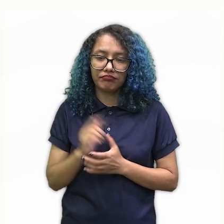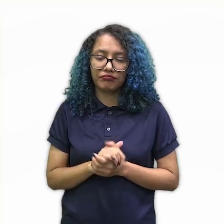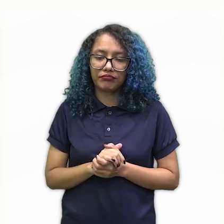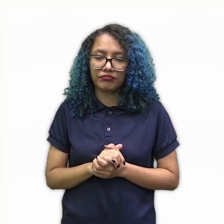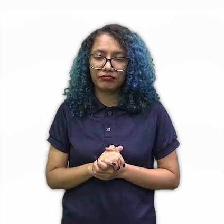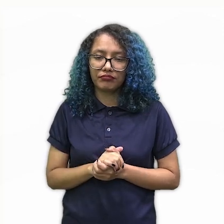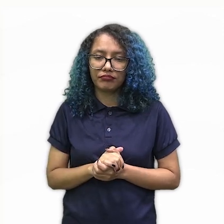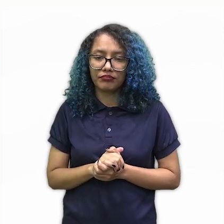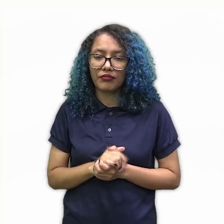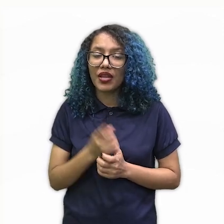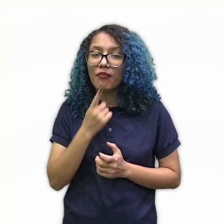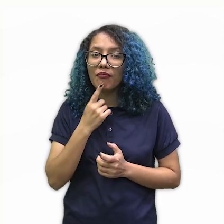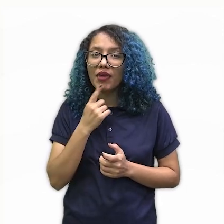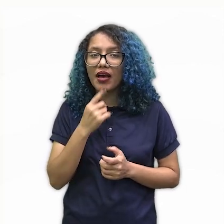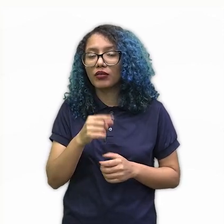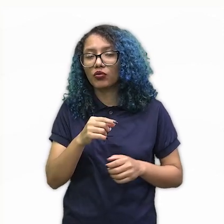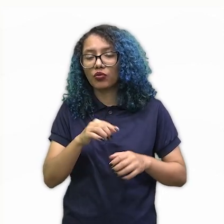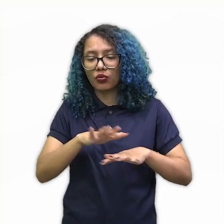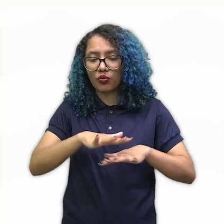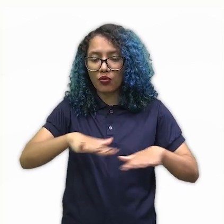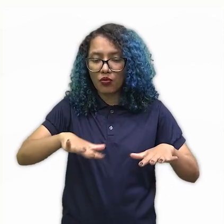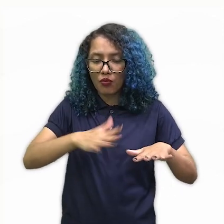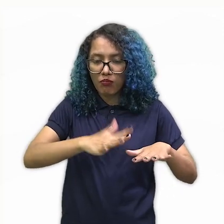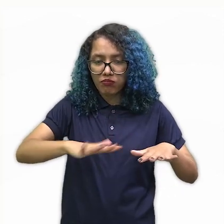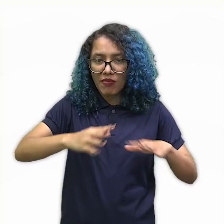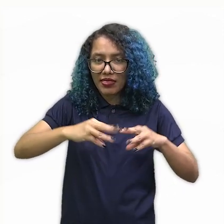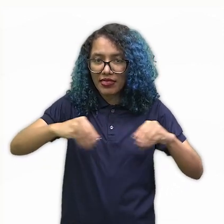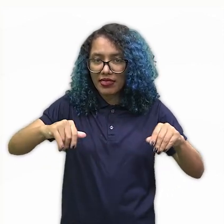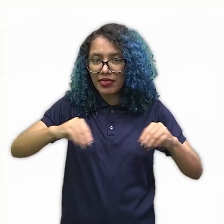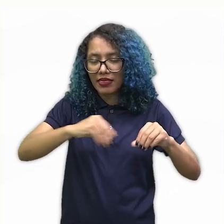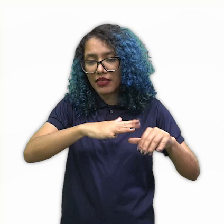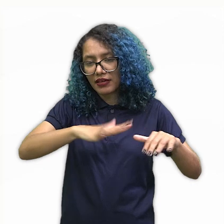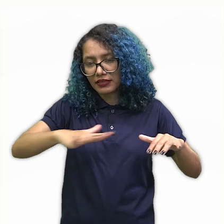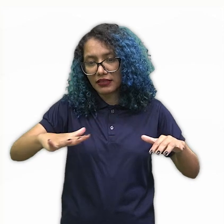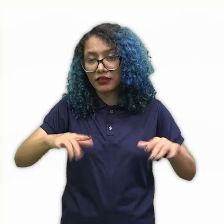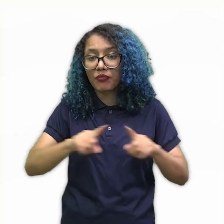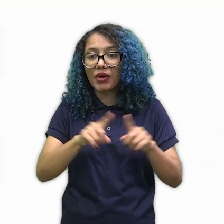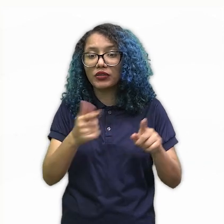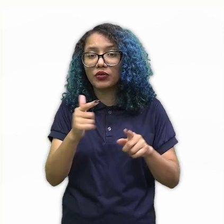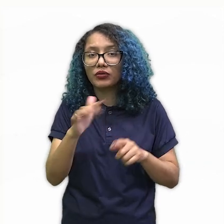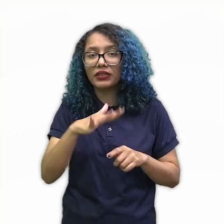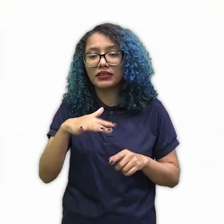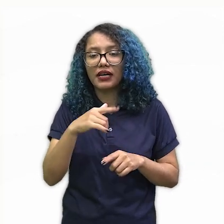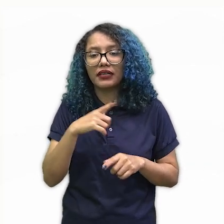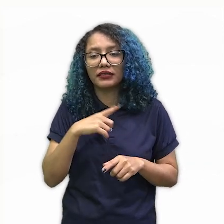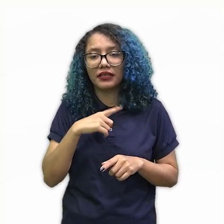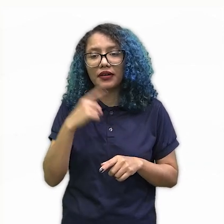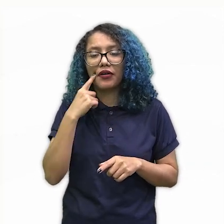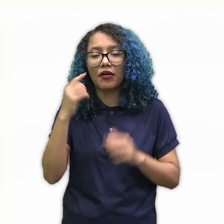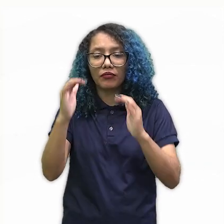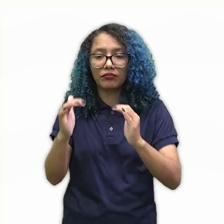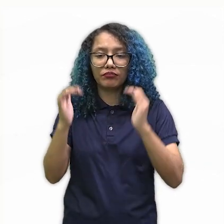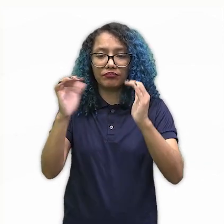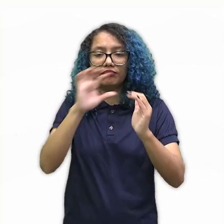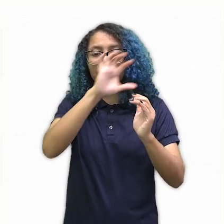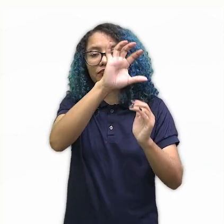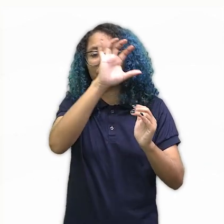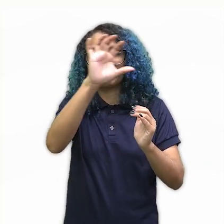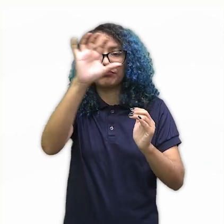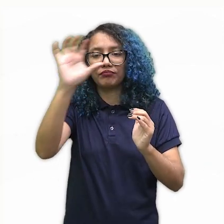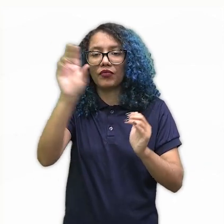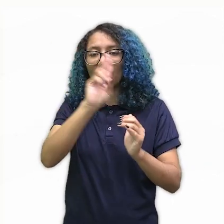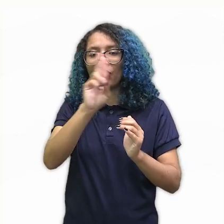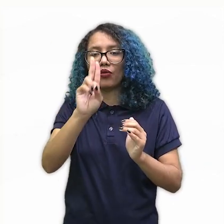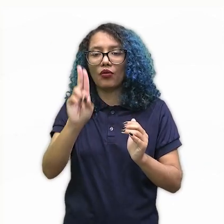no caso do deserto do Saara, tá certo, gente? Porém, teremos outras regiões, como Marrocos, Argélia, Tunísia, Líbia,